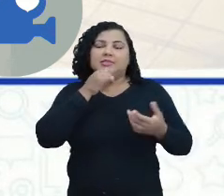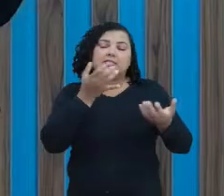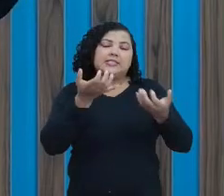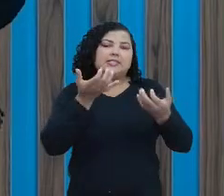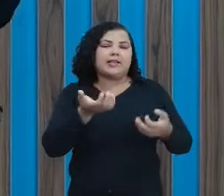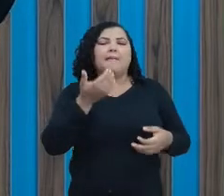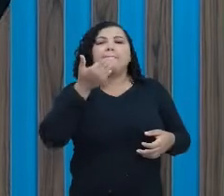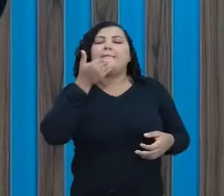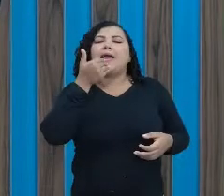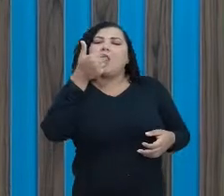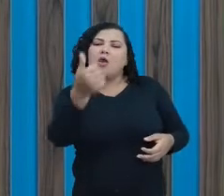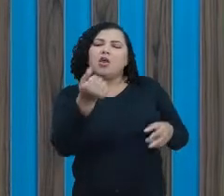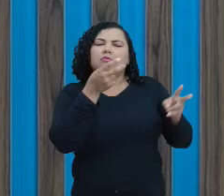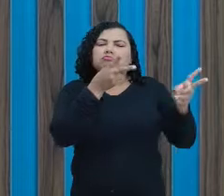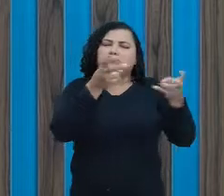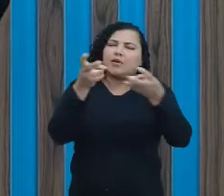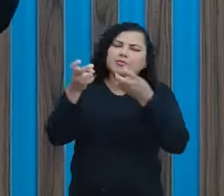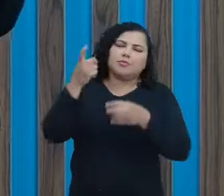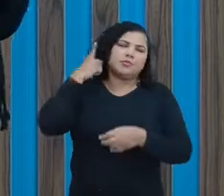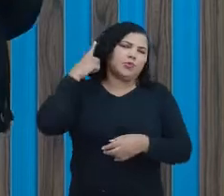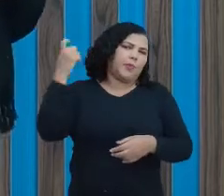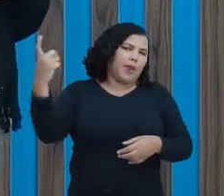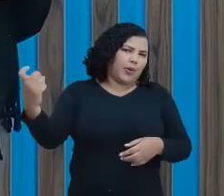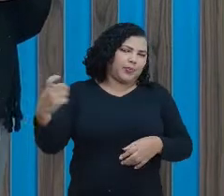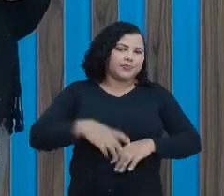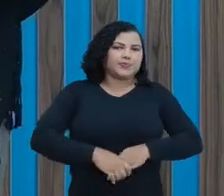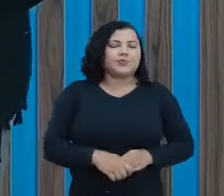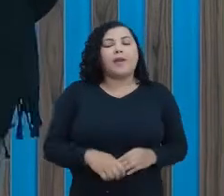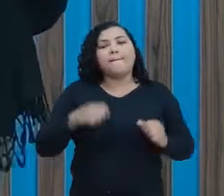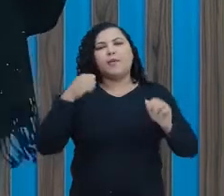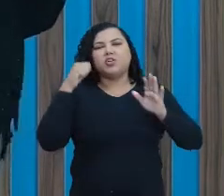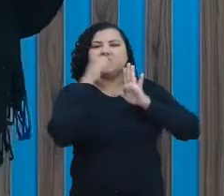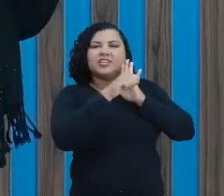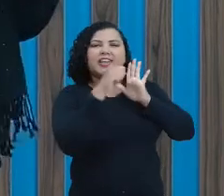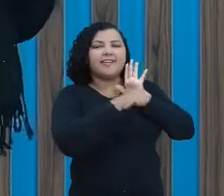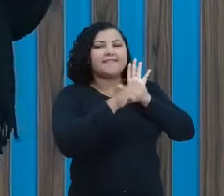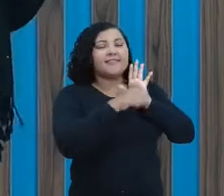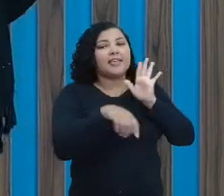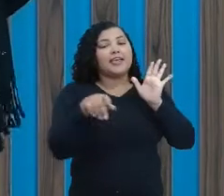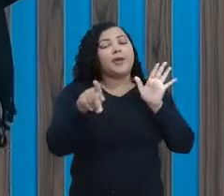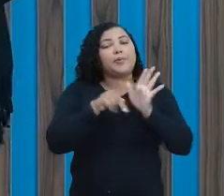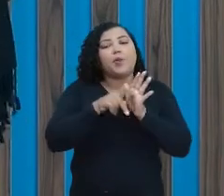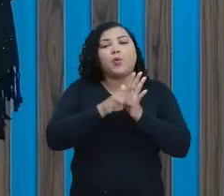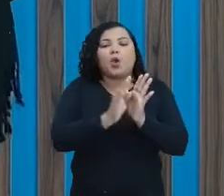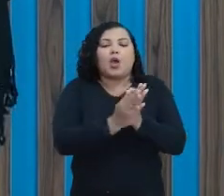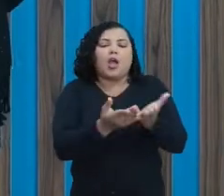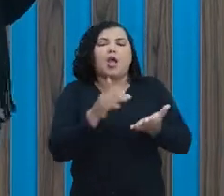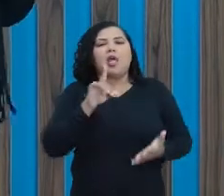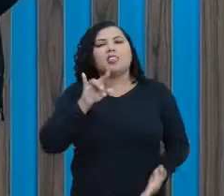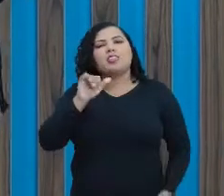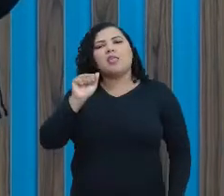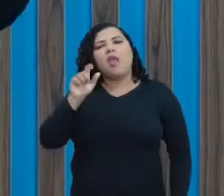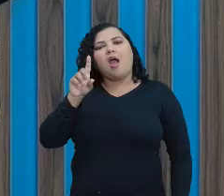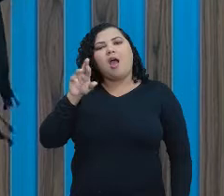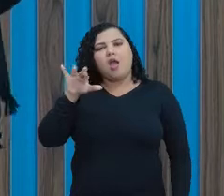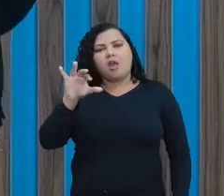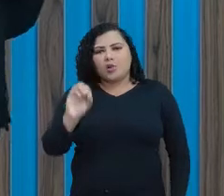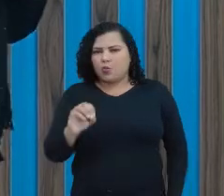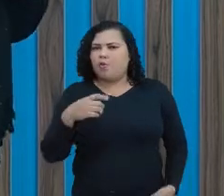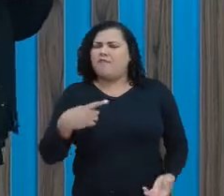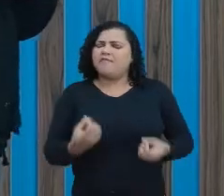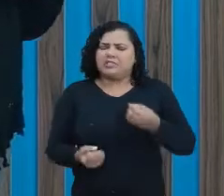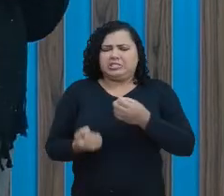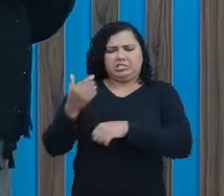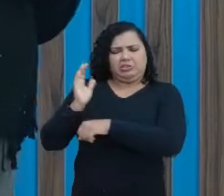melhorar a nossa percepção sonora. Né? A gente pode escrever diários sonoros, né? Fazer gravações, filmes,